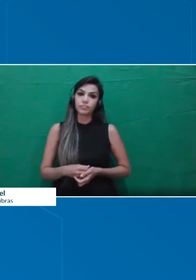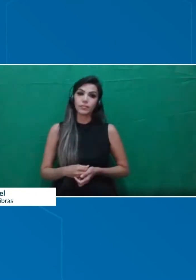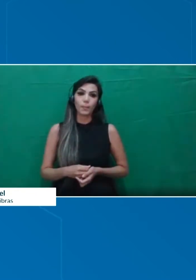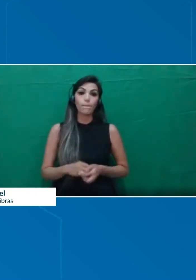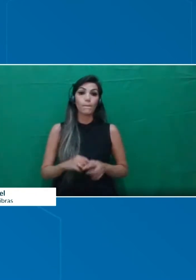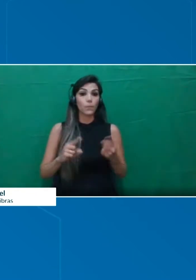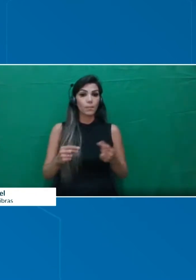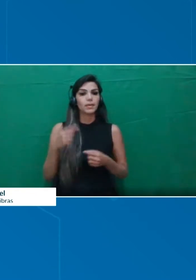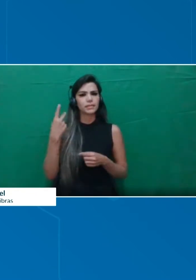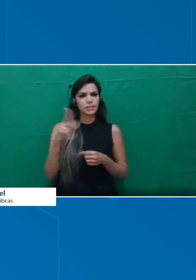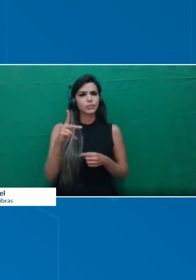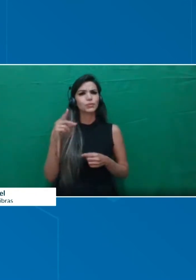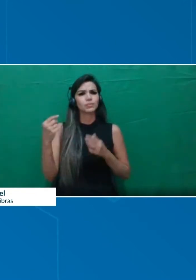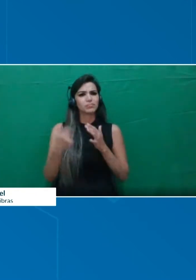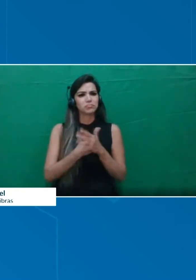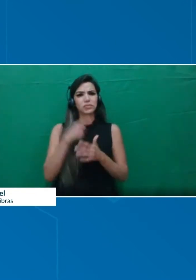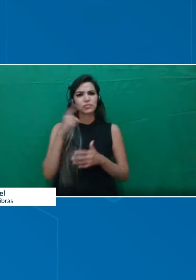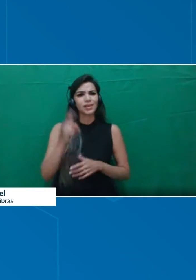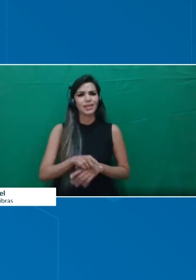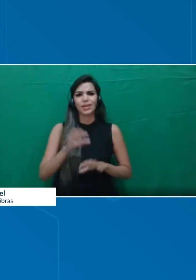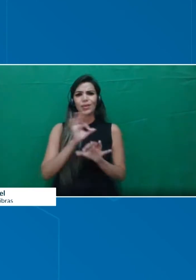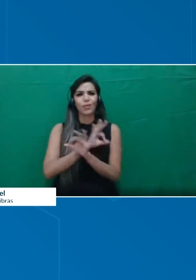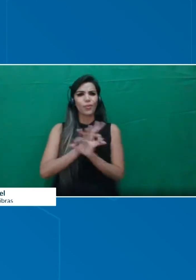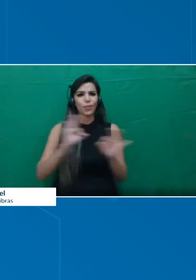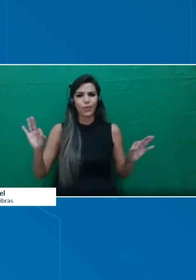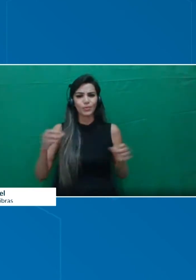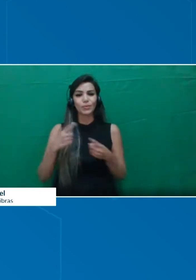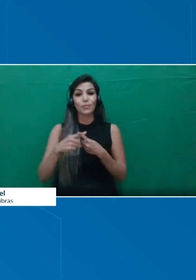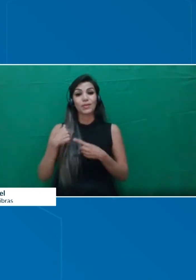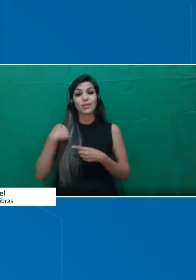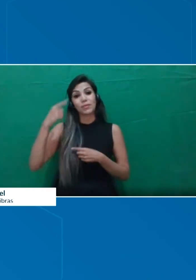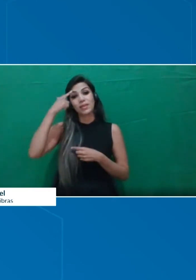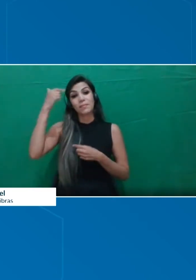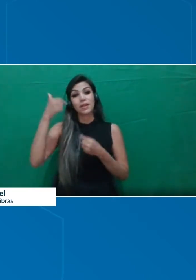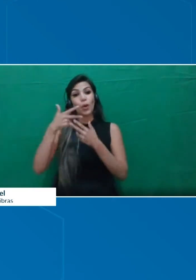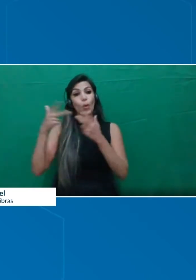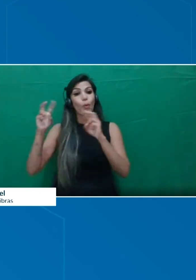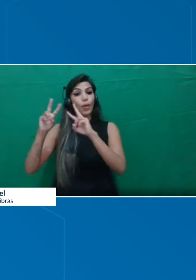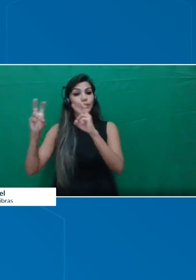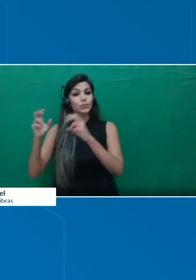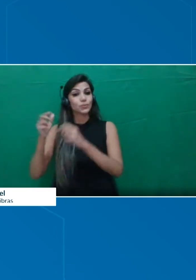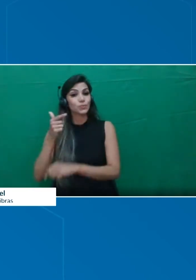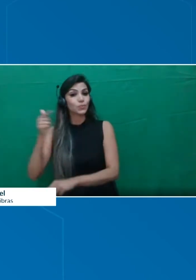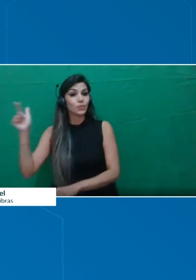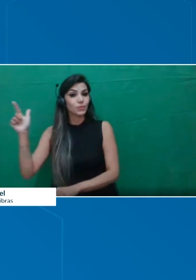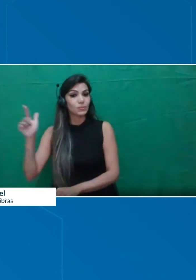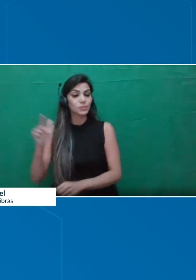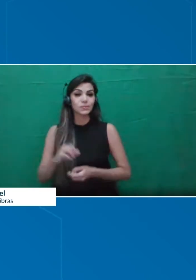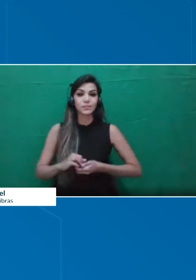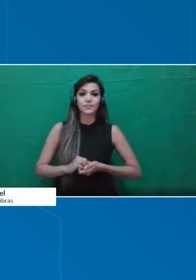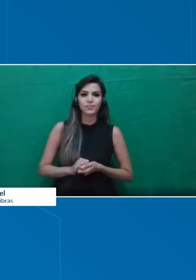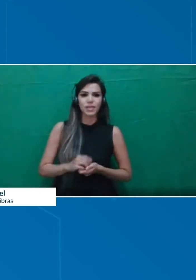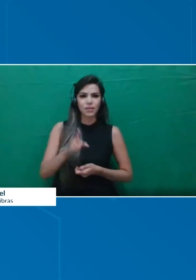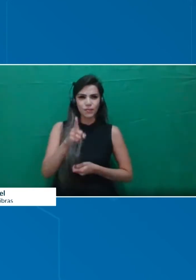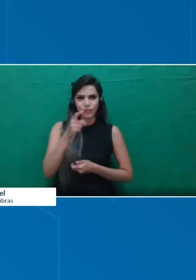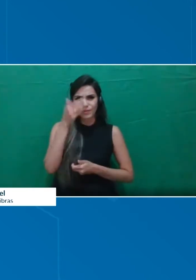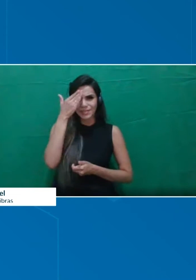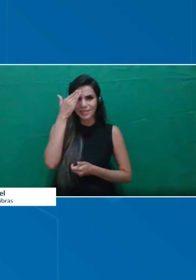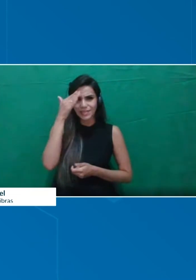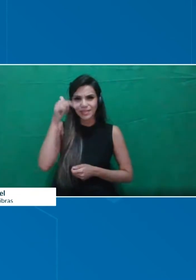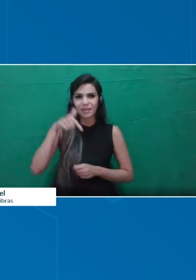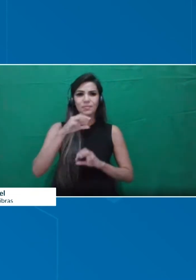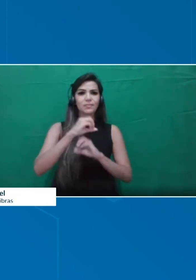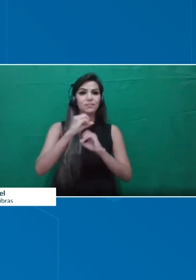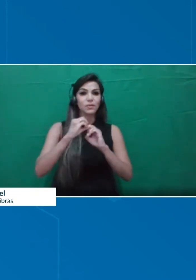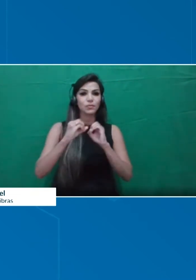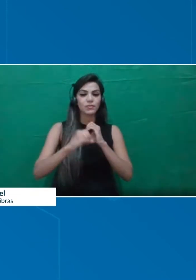pergunta é ótima, porque ela remete a uma outra questão. Você sabia que na UFG, todos